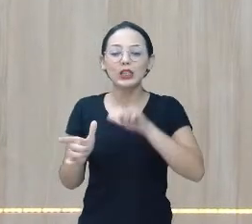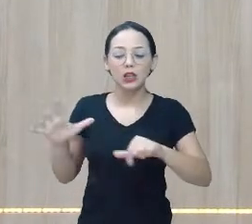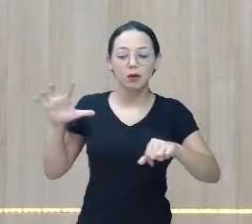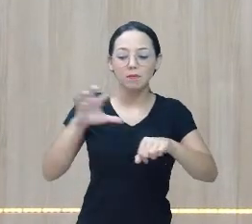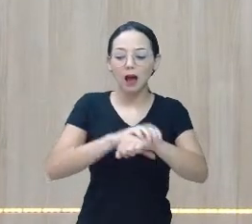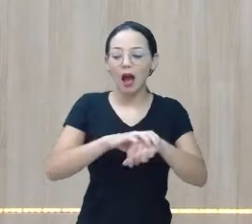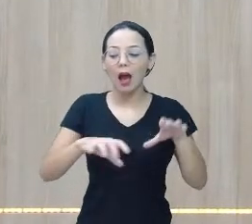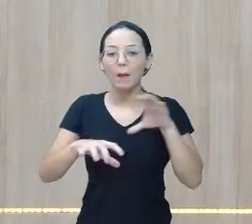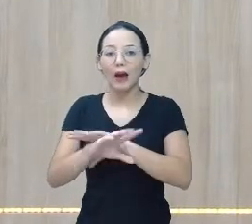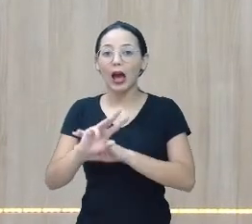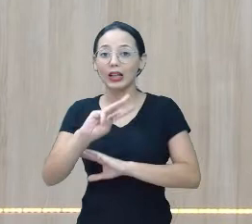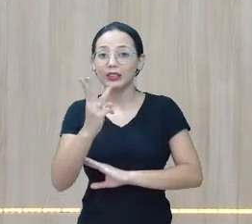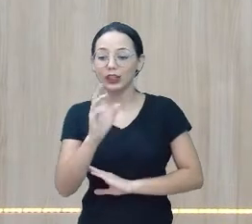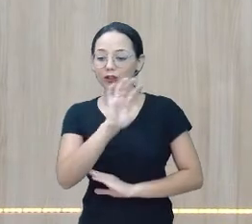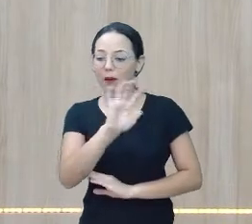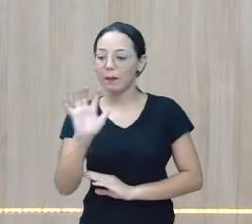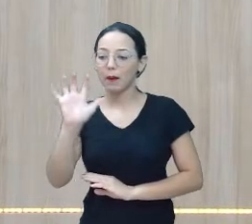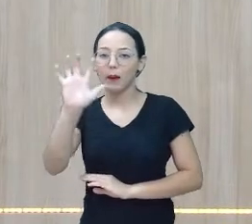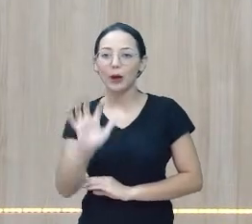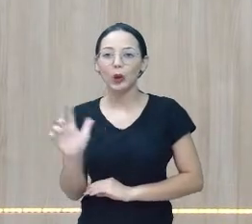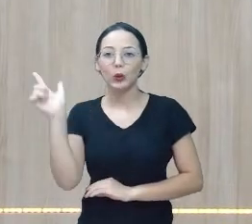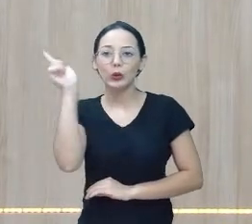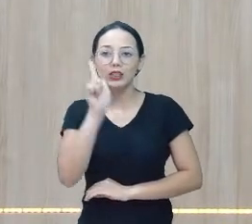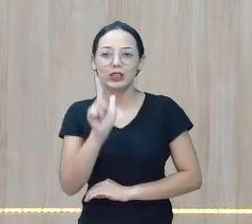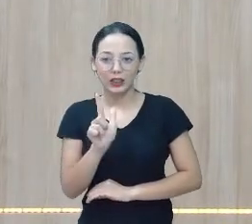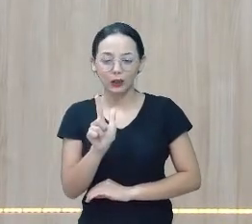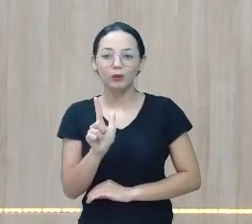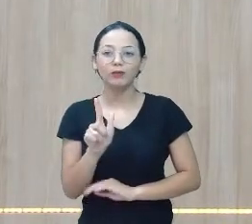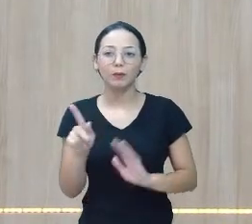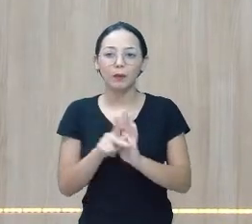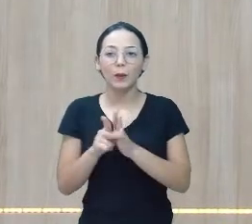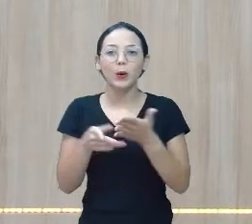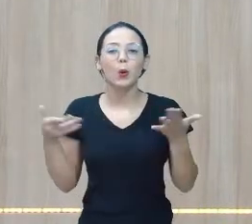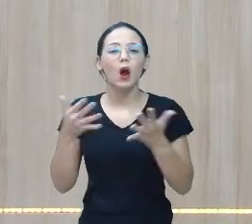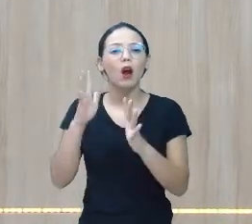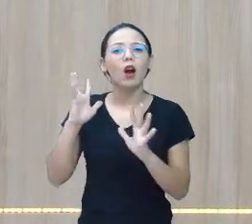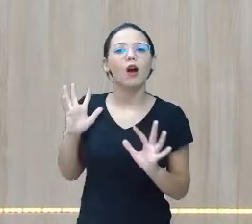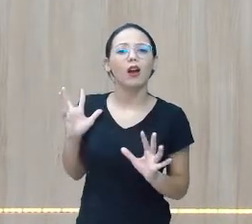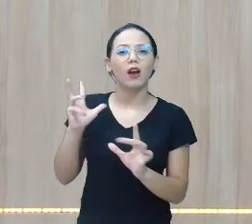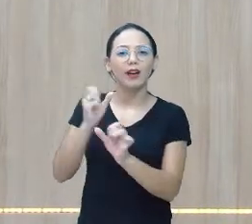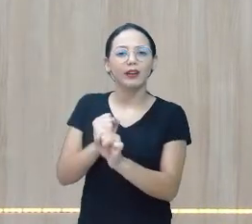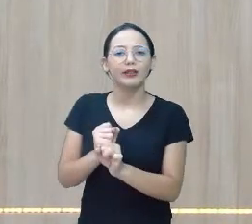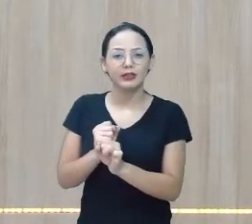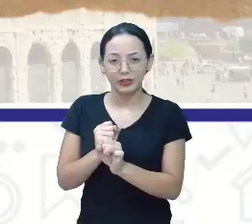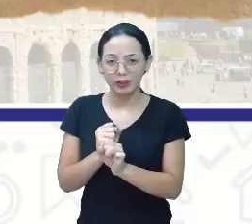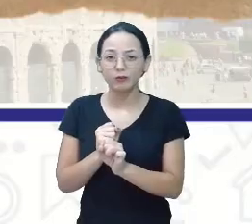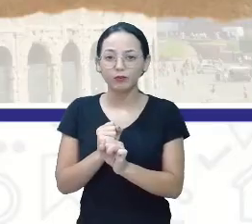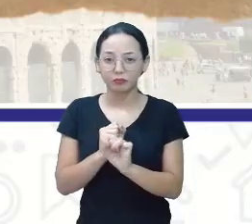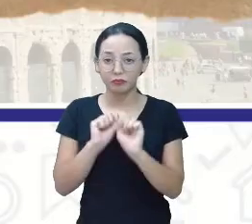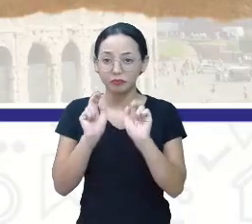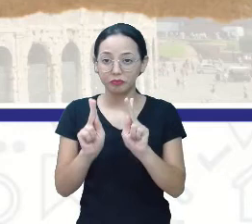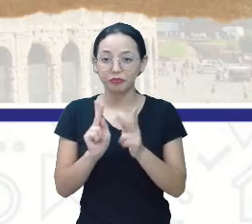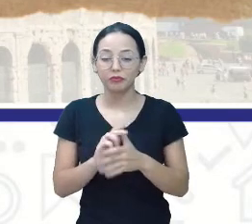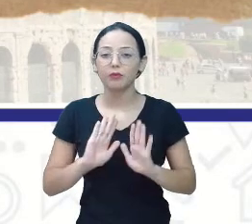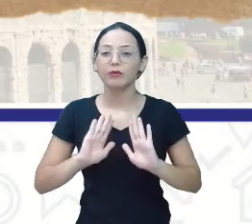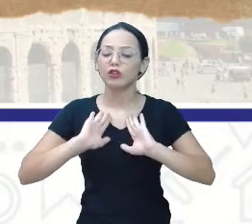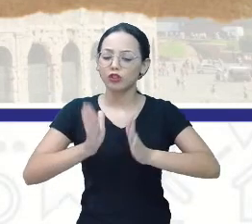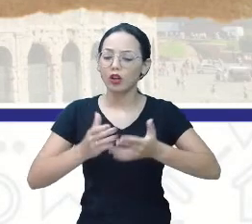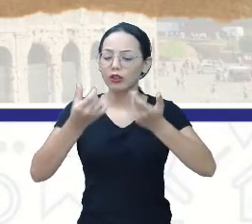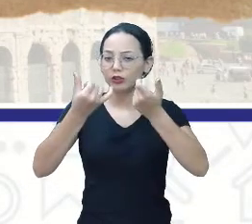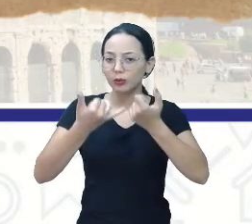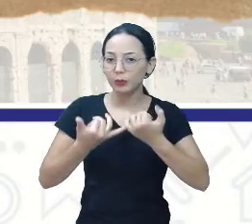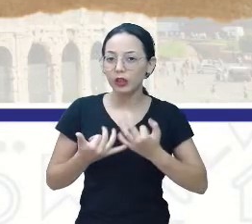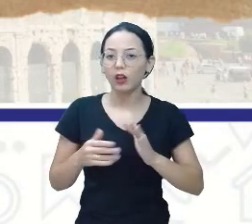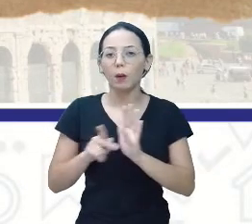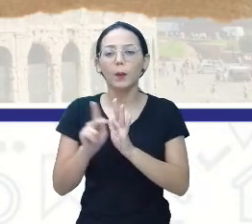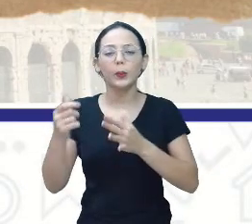todos esses 3 continentes. Nesse sentido, vamos revisar um pouco. Como nós falamos, né,